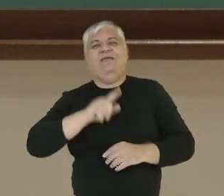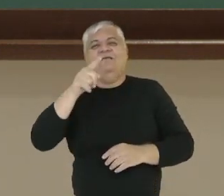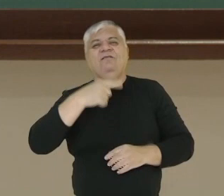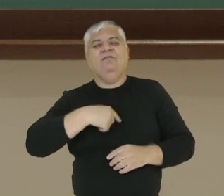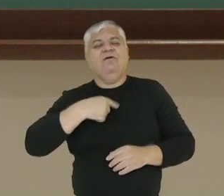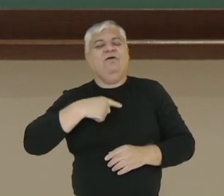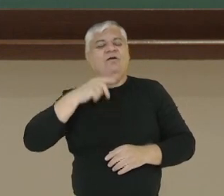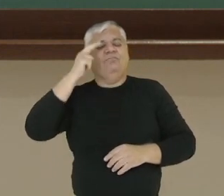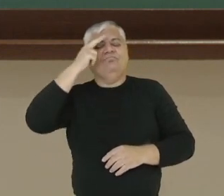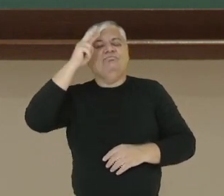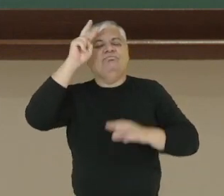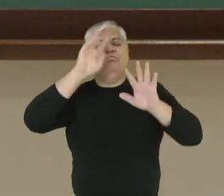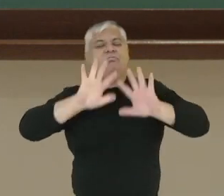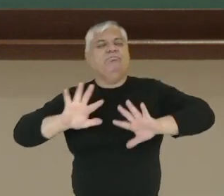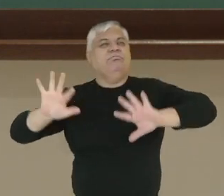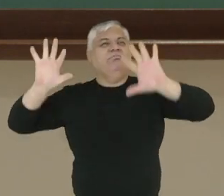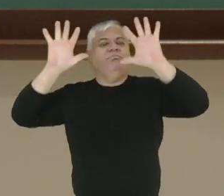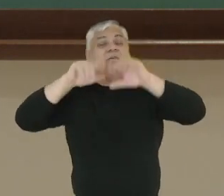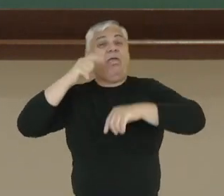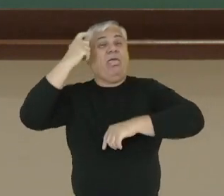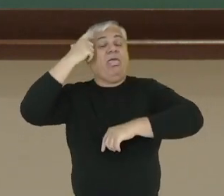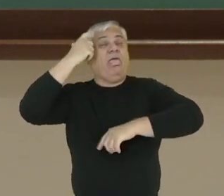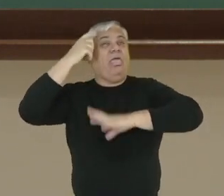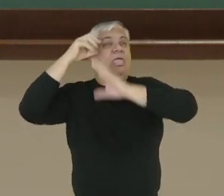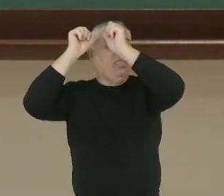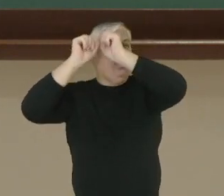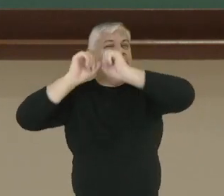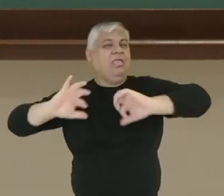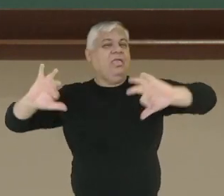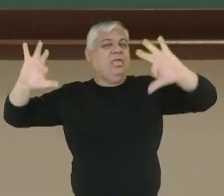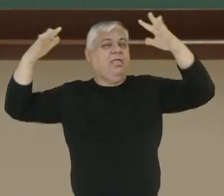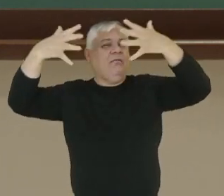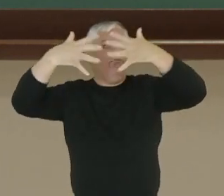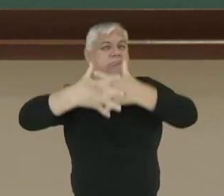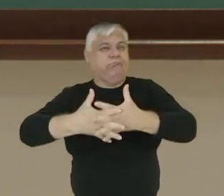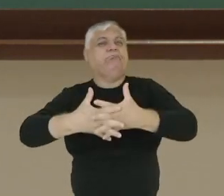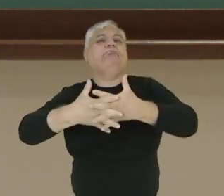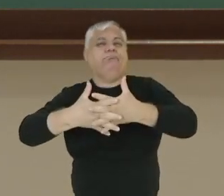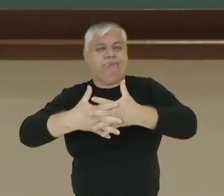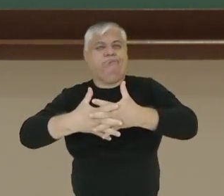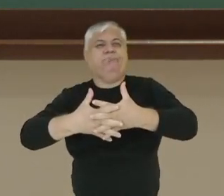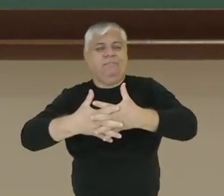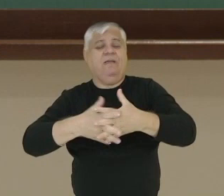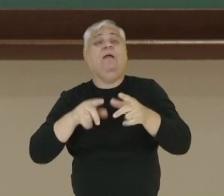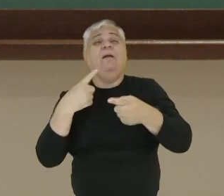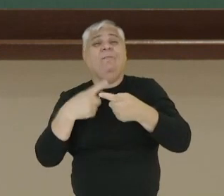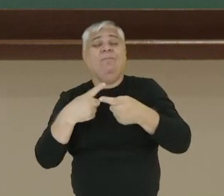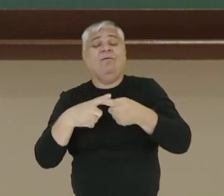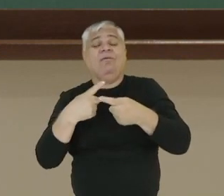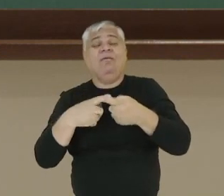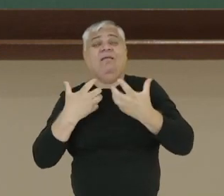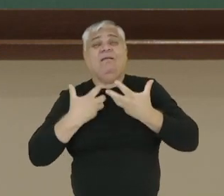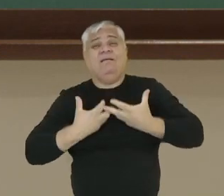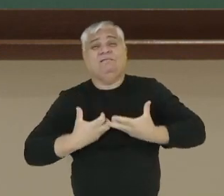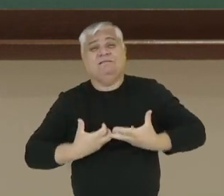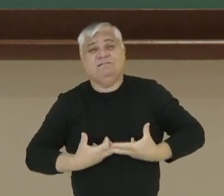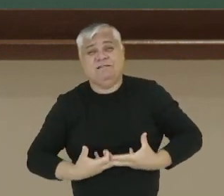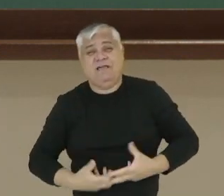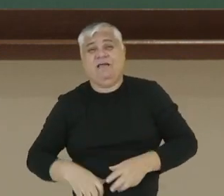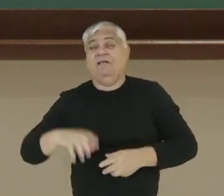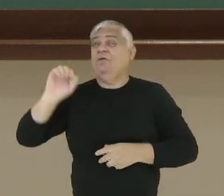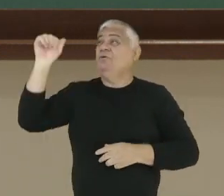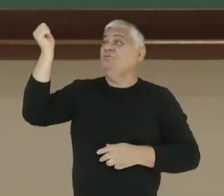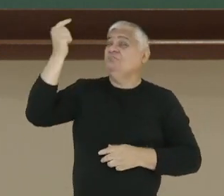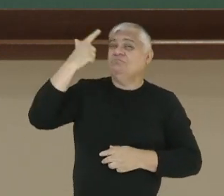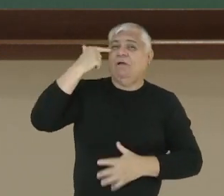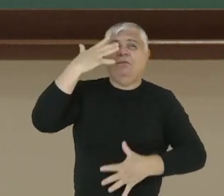é uma brincadeira que o cérebro faz, porque ele se confunde. De tão debilitado que ele está diante do